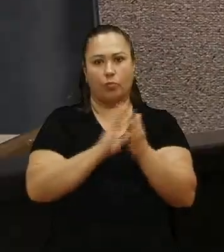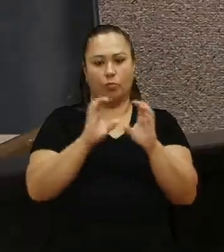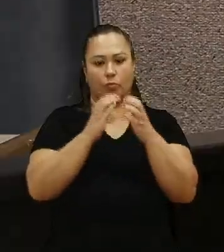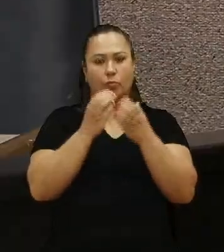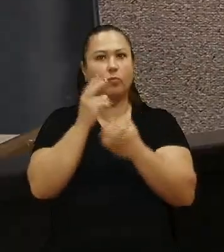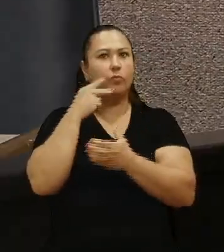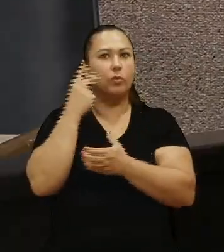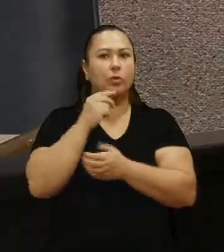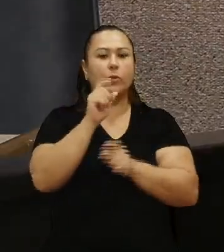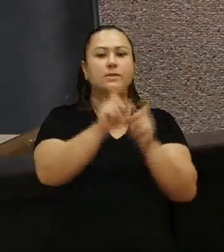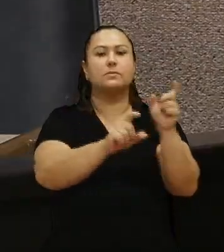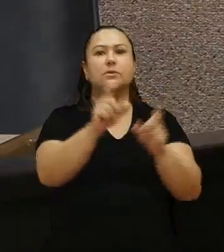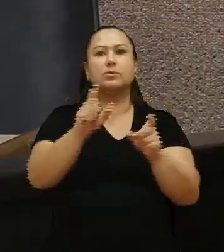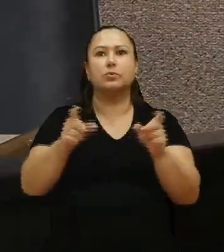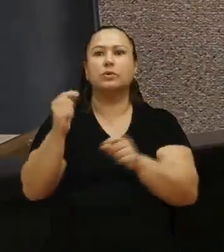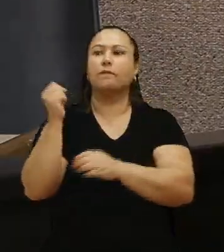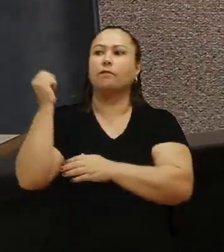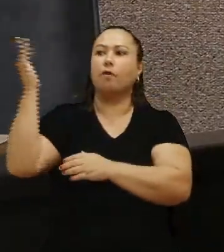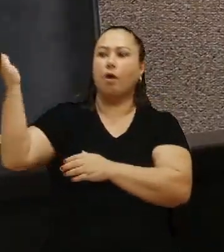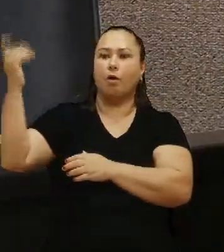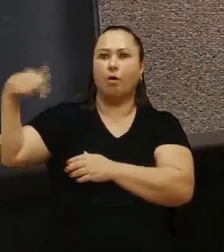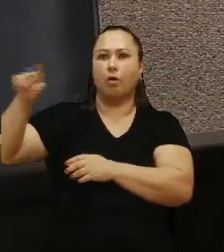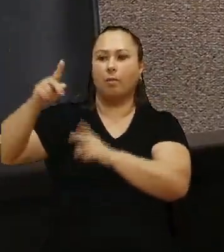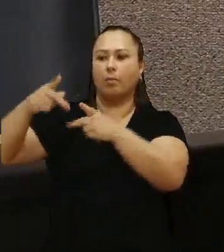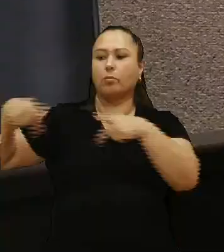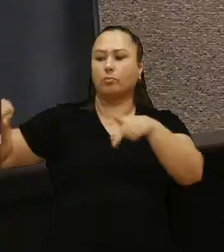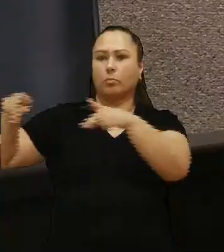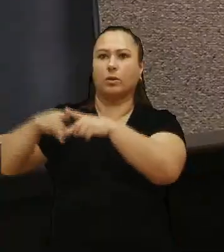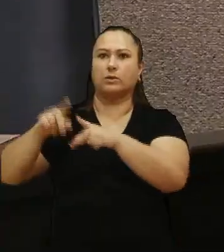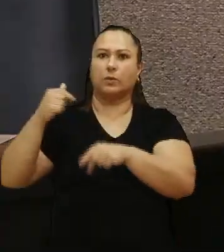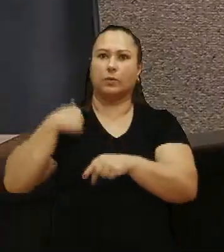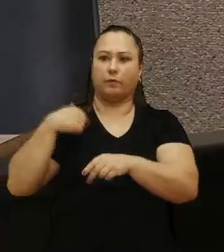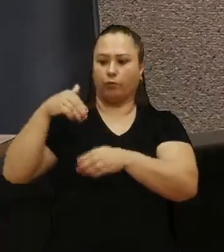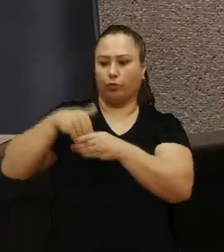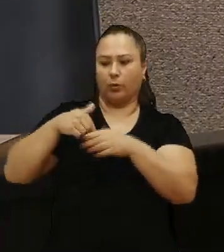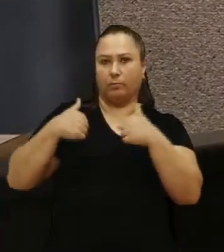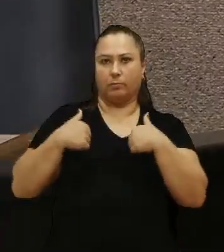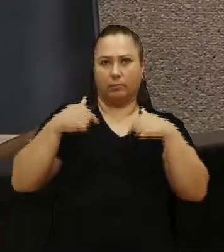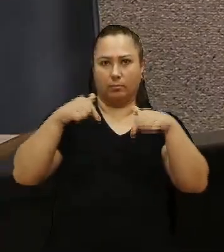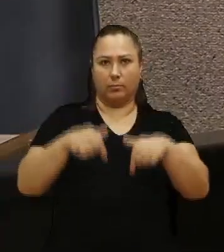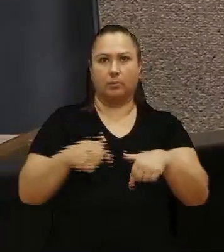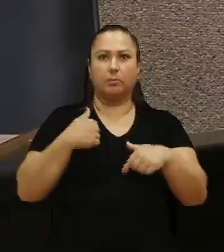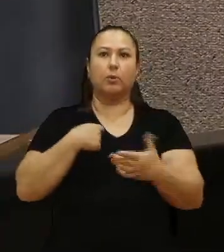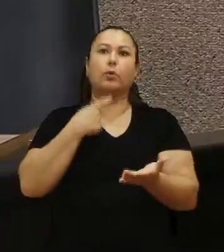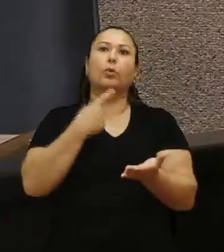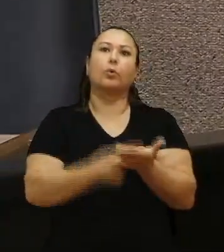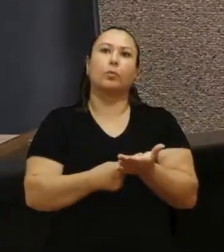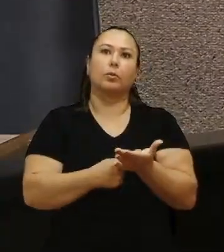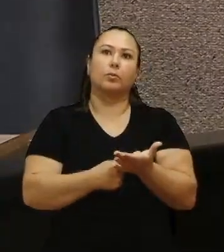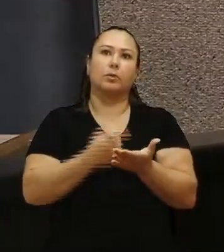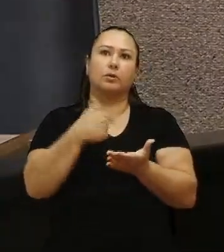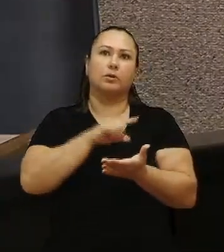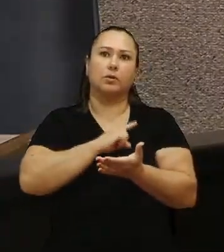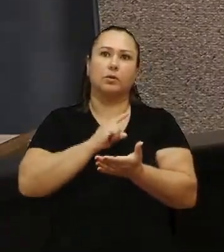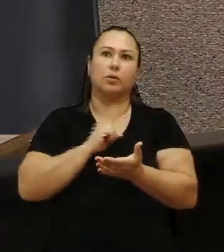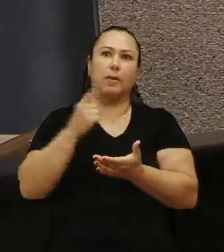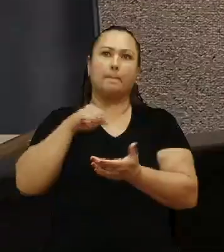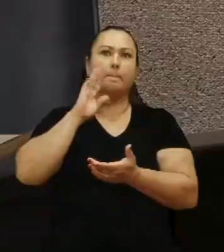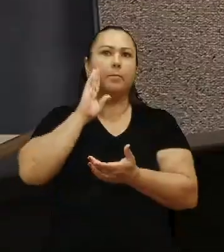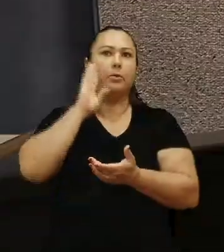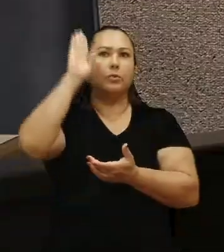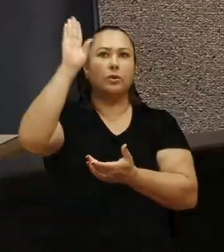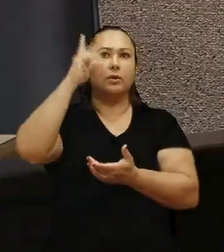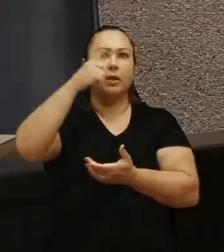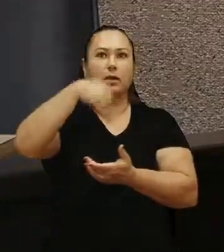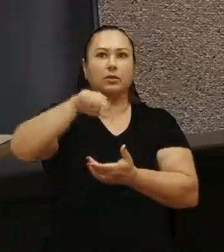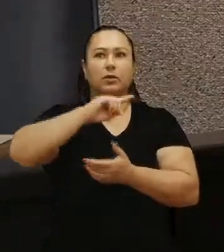acordo é com as pessoas que estão lá fora e com a população que me colocou aqui dentro. Então, o meu compromisso, por eles demonstrarem que a prioridade para as